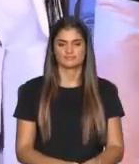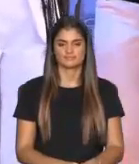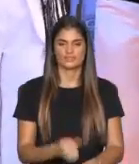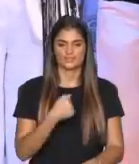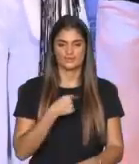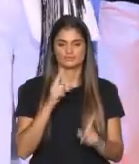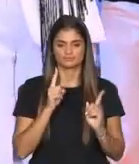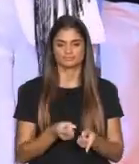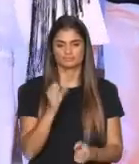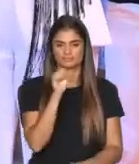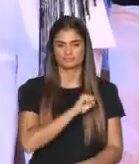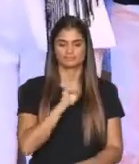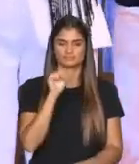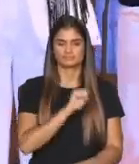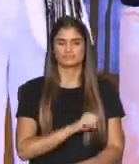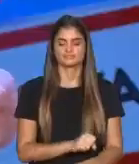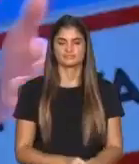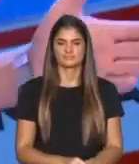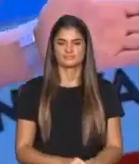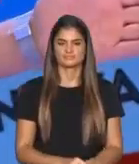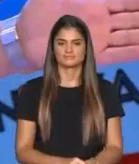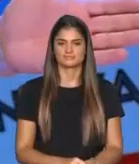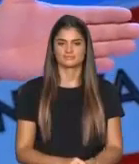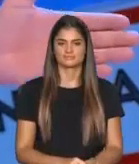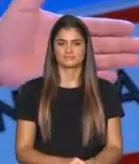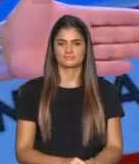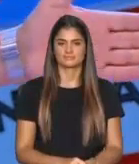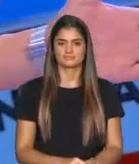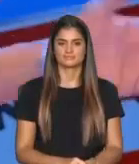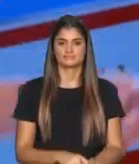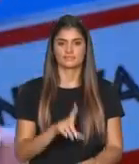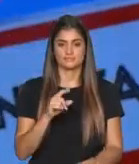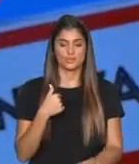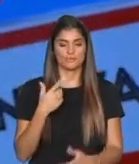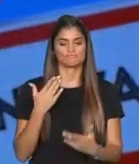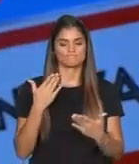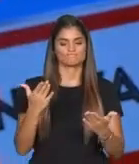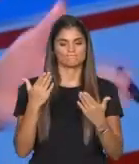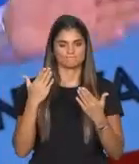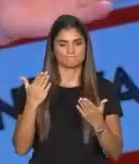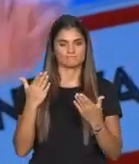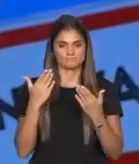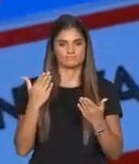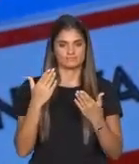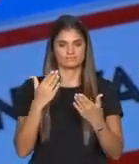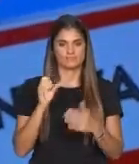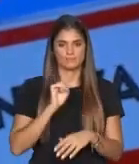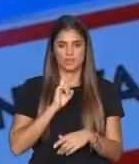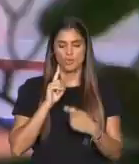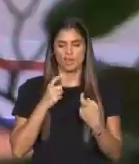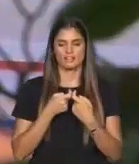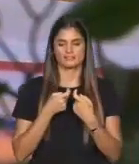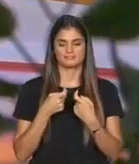Onde eu dei a minha entrada, também te vou saudar, Carminha, minha